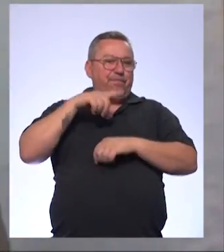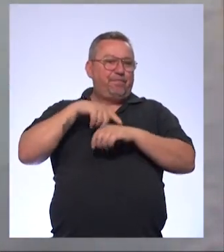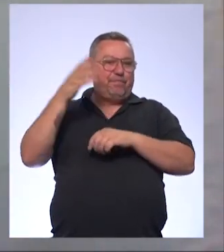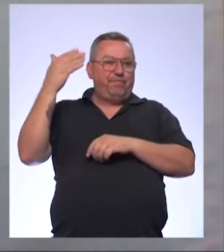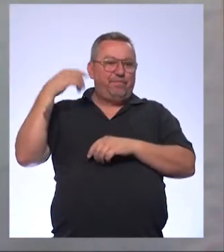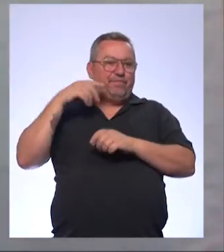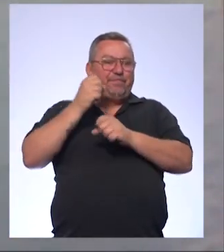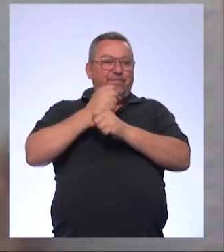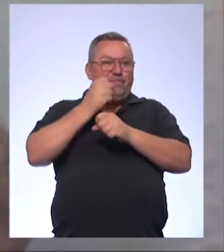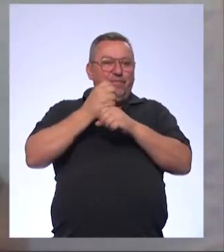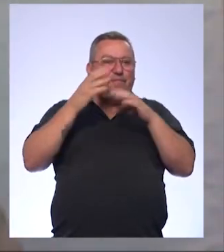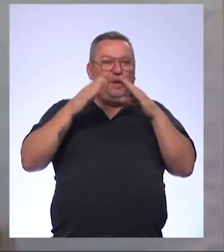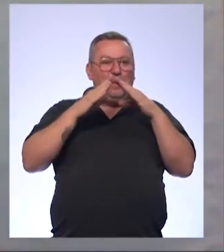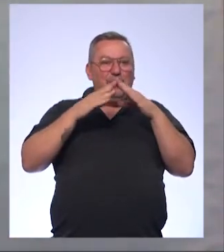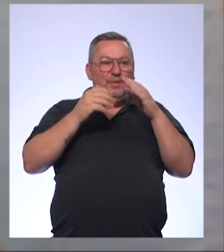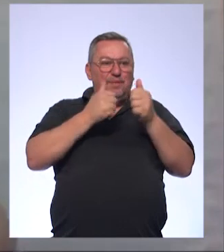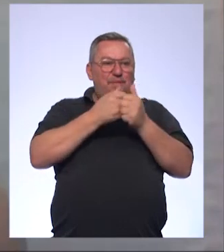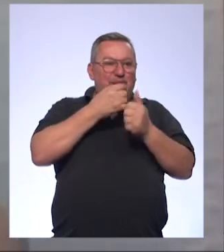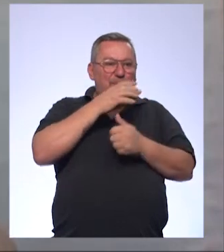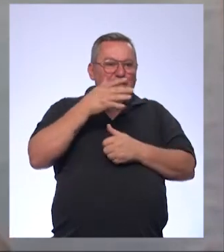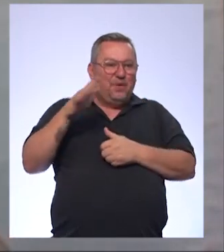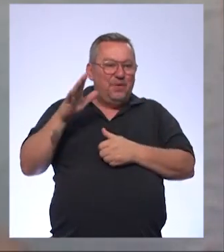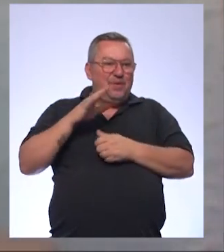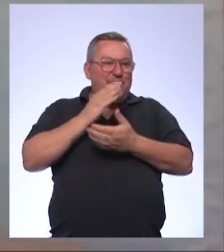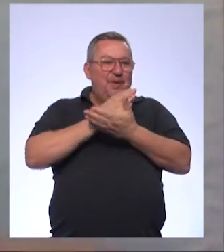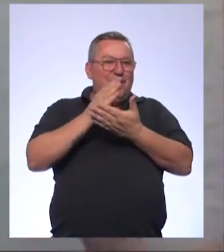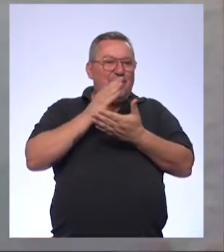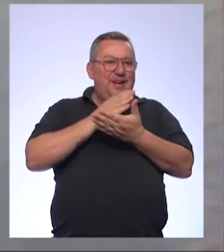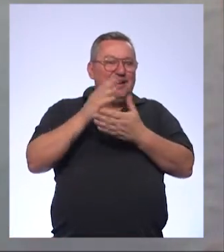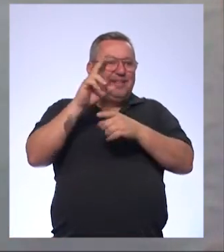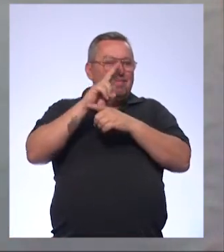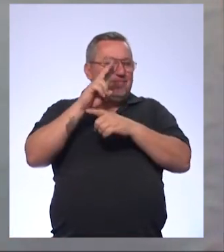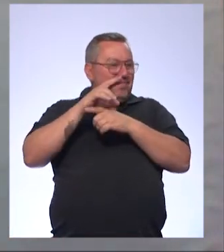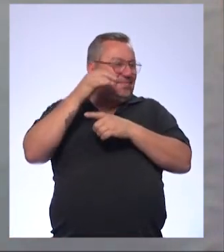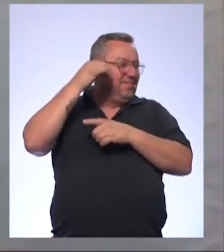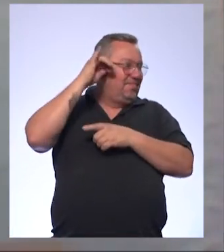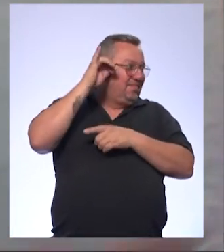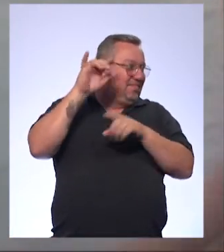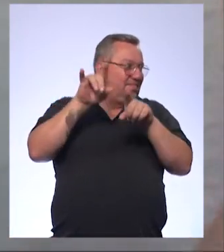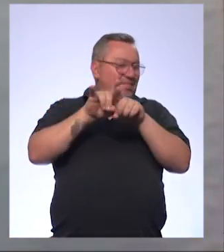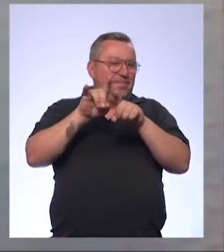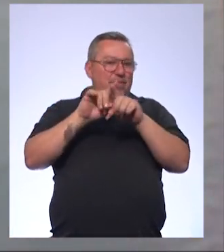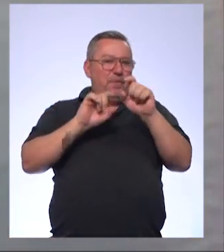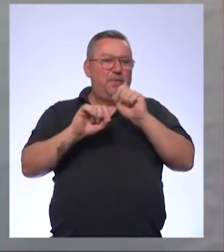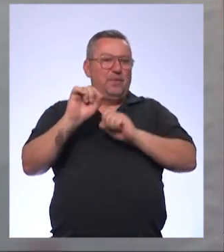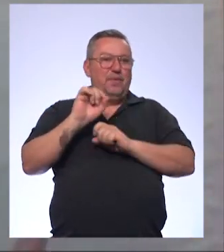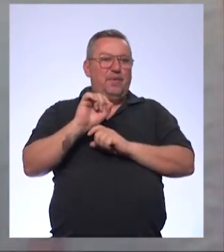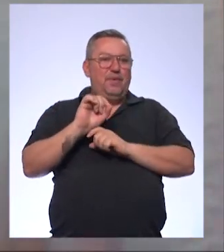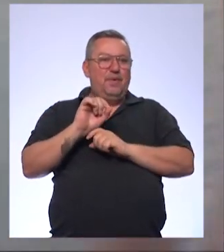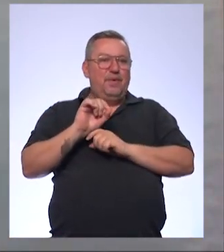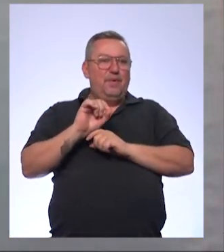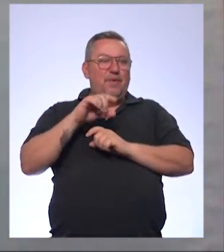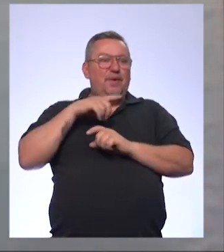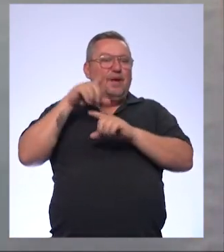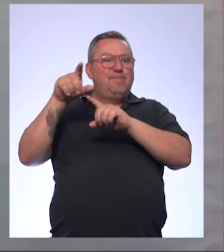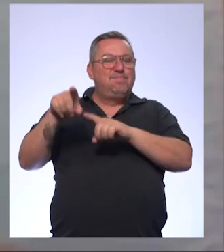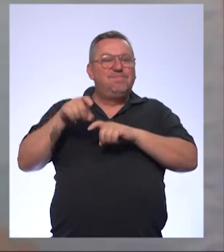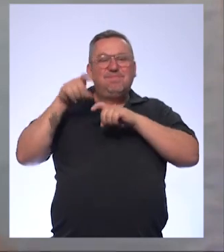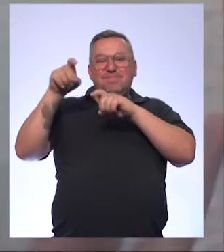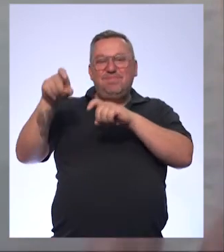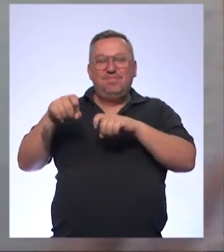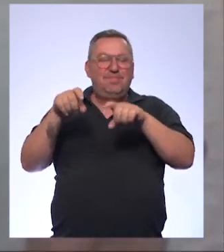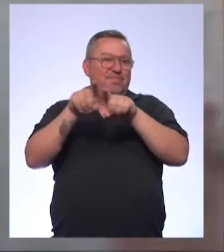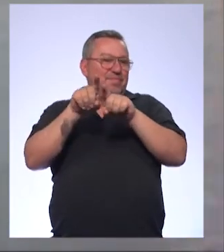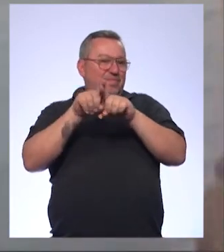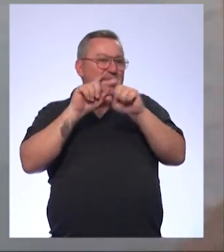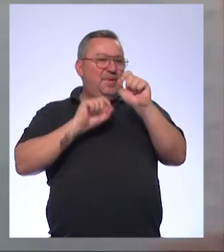eu ia construir uma casinha perto do rio, ia começar a criar gados, ia criar ali a minha agricultura, ia criar ali a